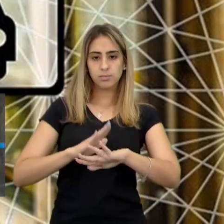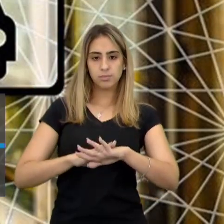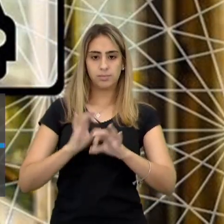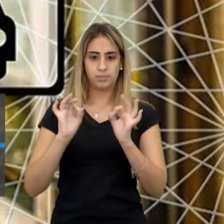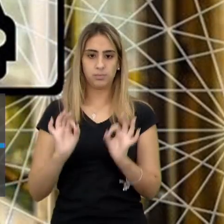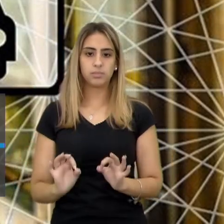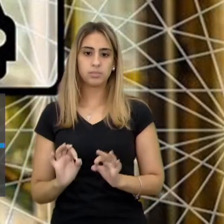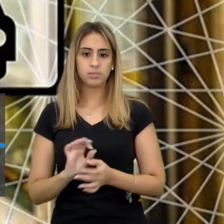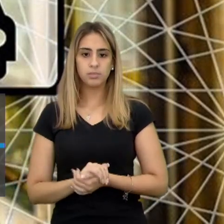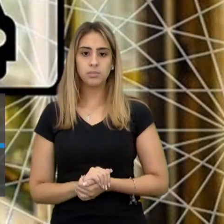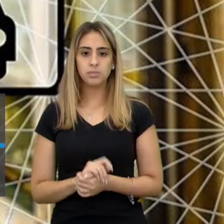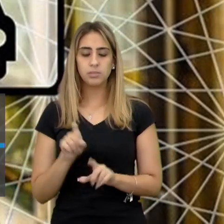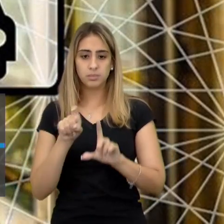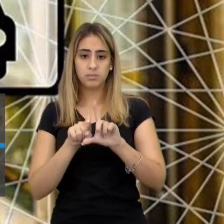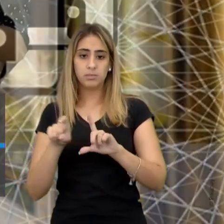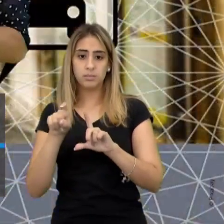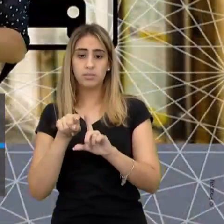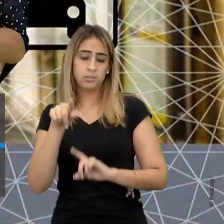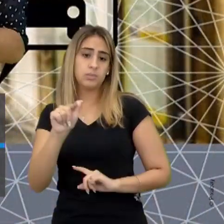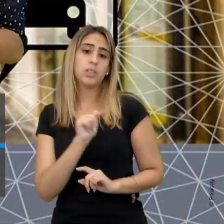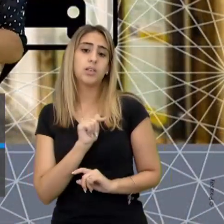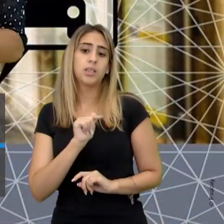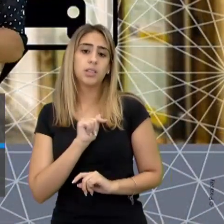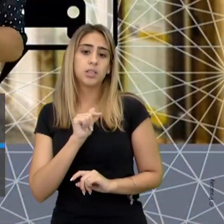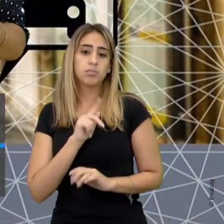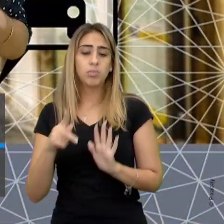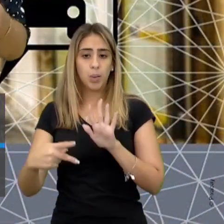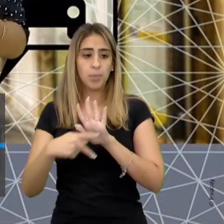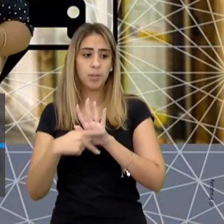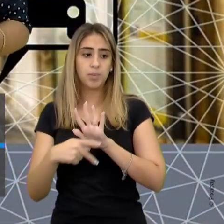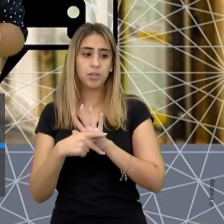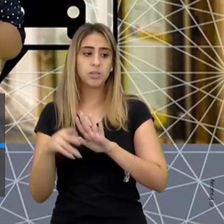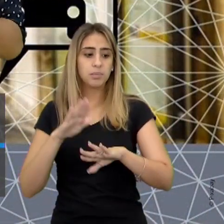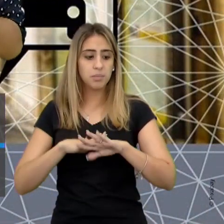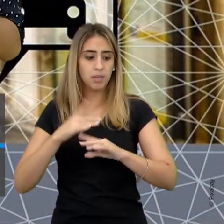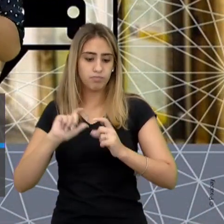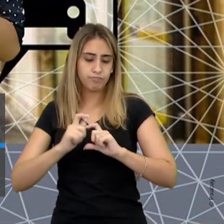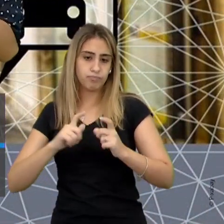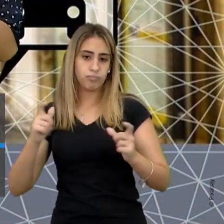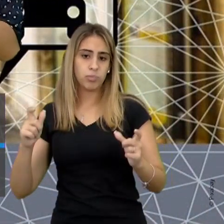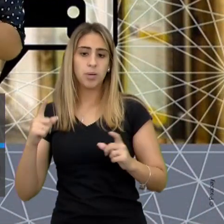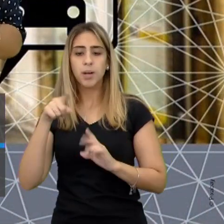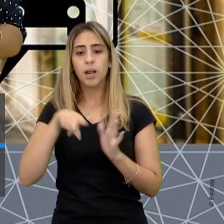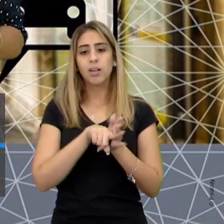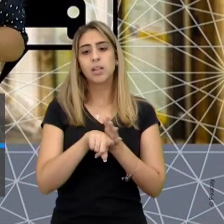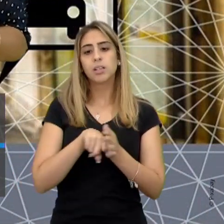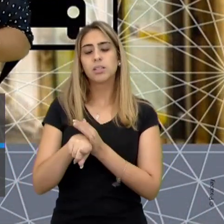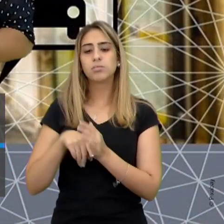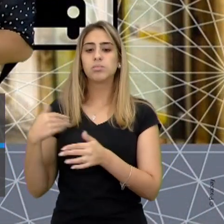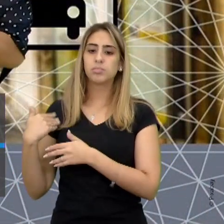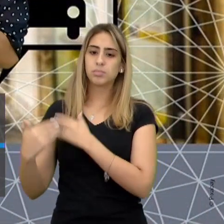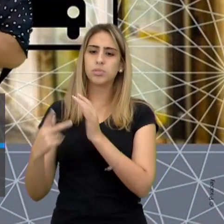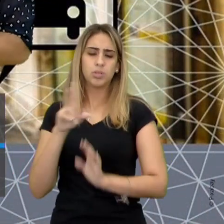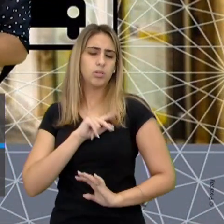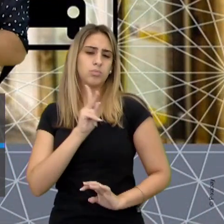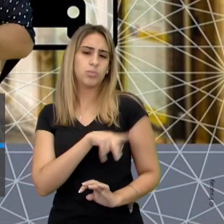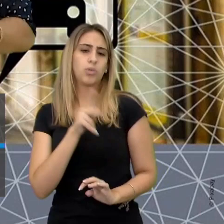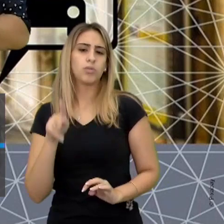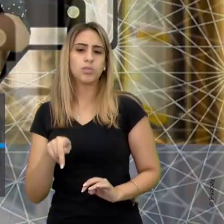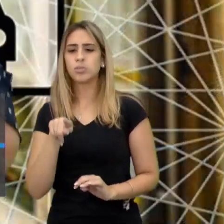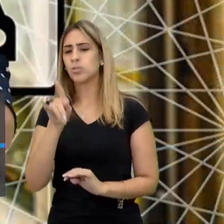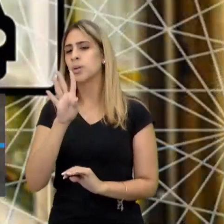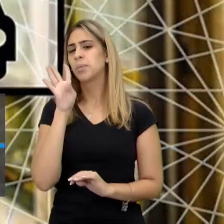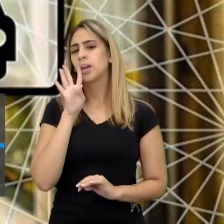ilustrações digitais, ele vai ter uma propriedade bem maior para analisar o meu desenho e falar, nossa, essa arte do professor não